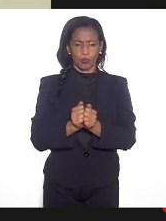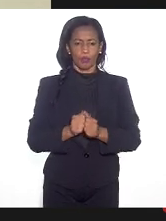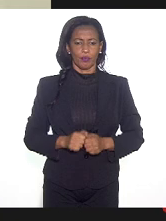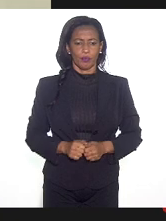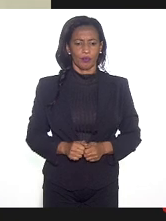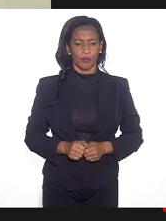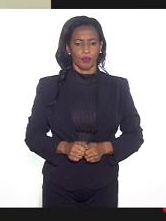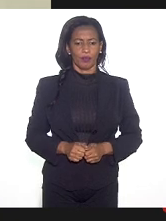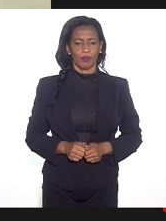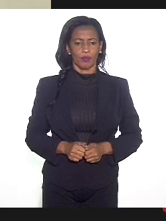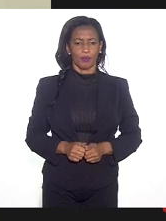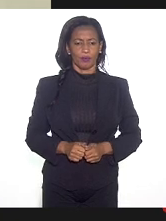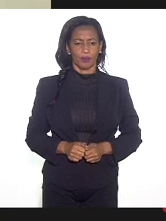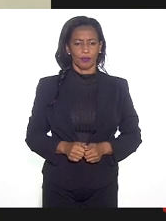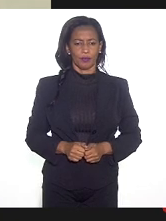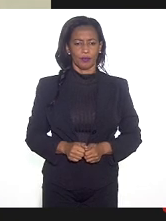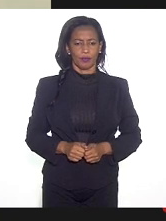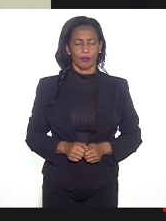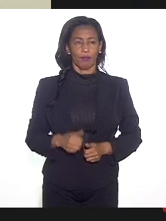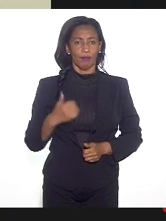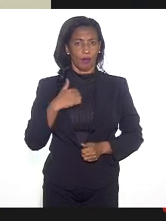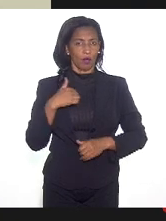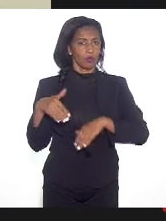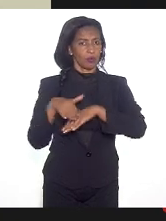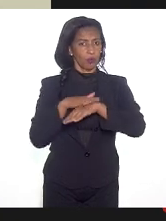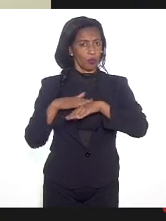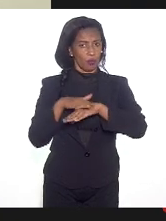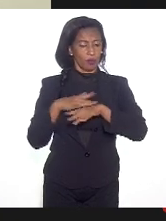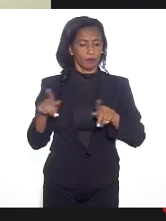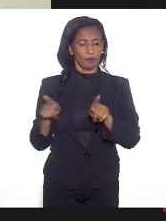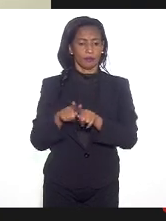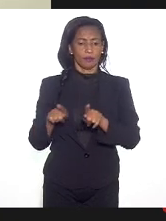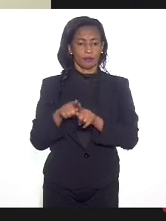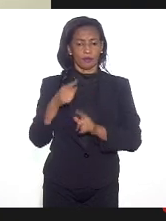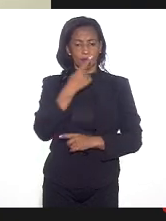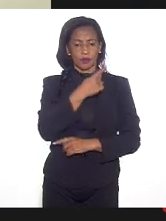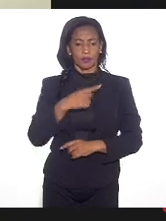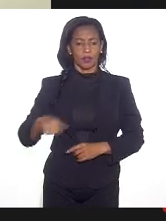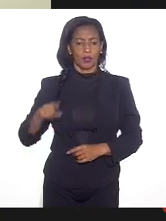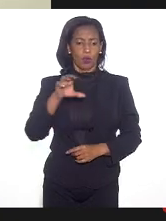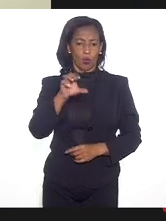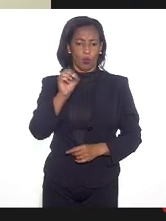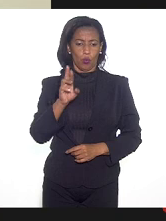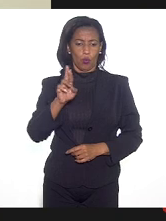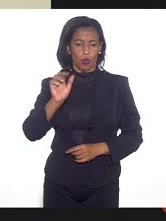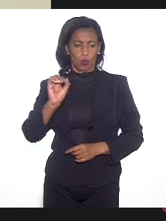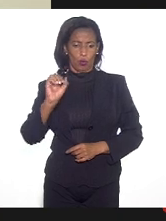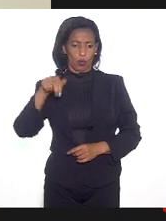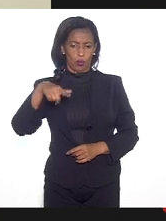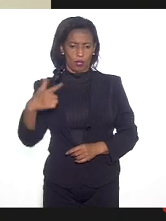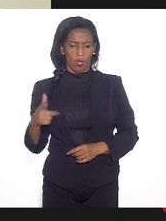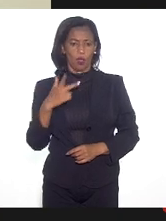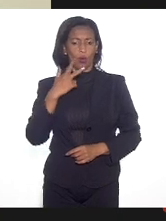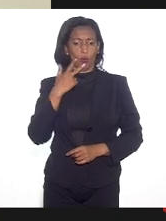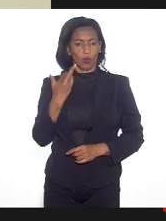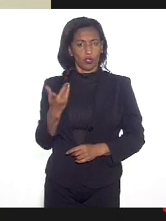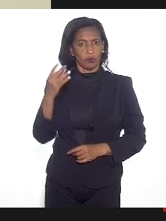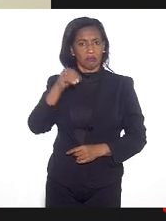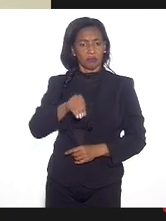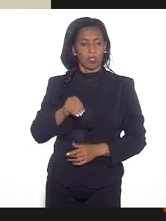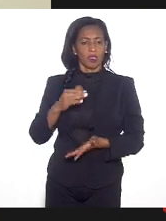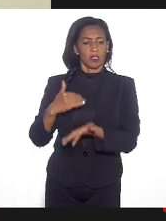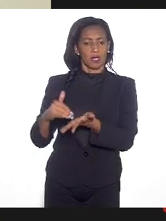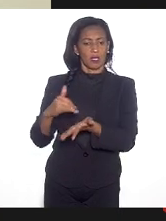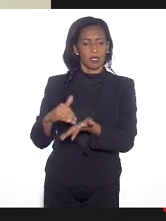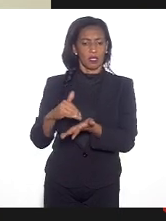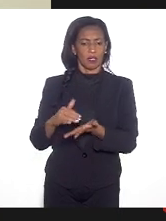falando. E eu estive conversando também essa semana com um coronel, onde ele colocou, nosso secretário, ele